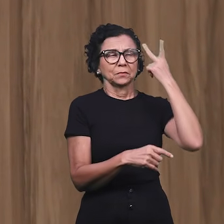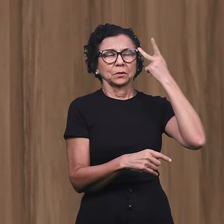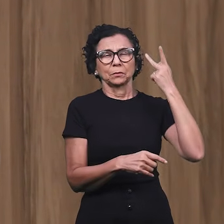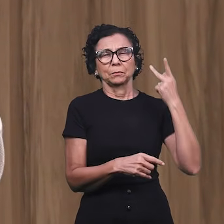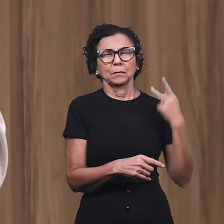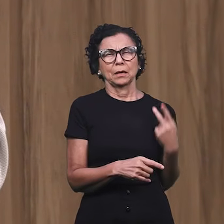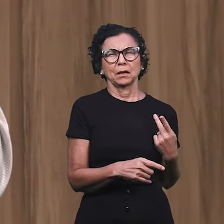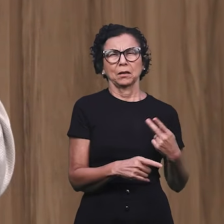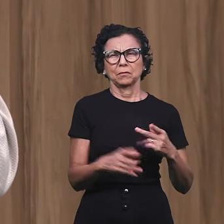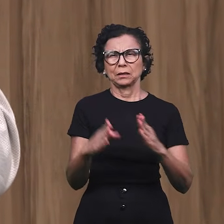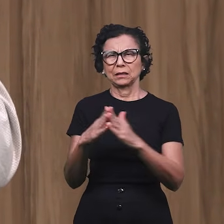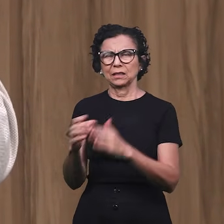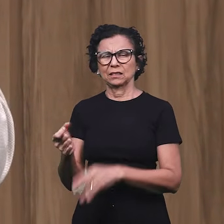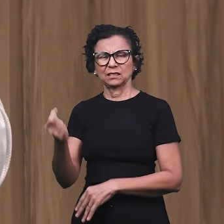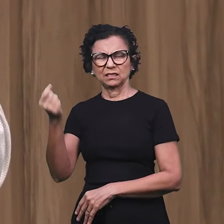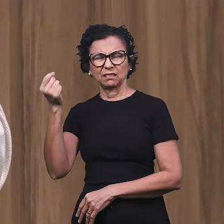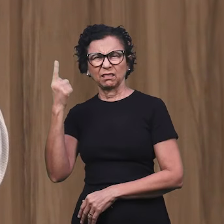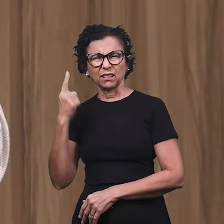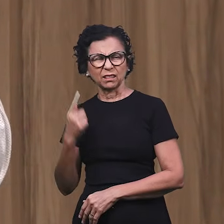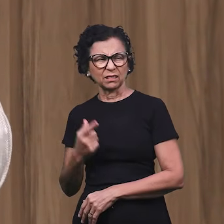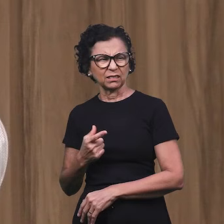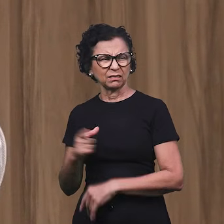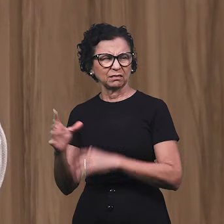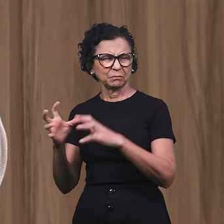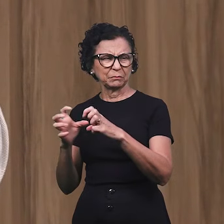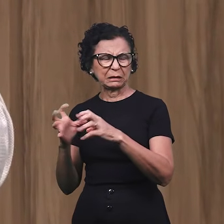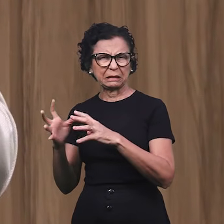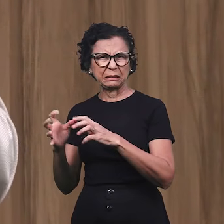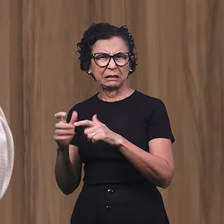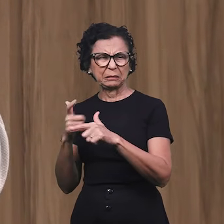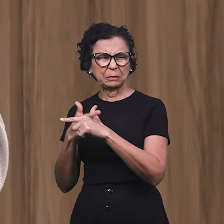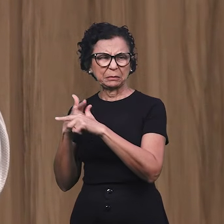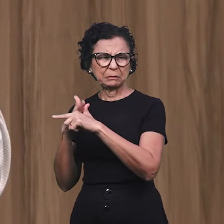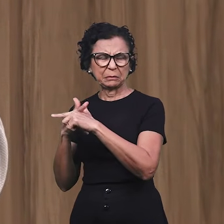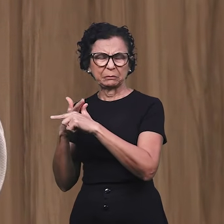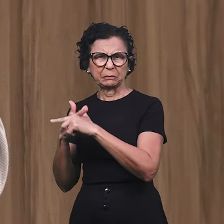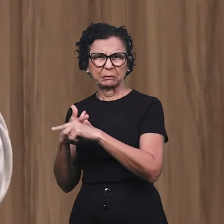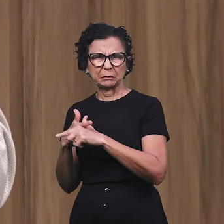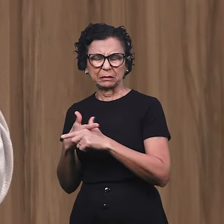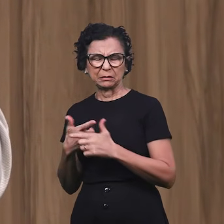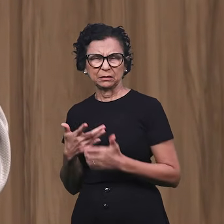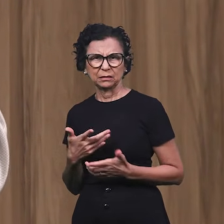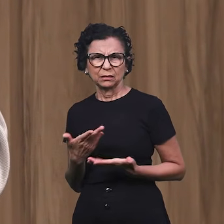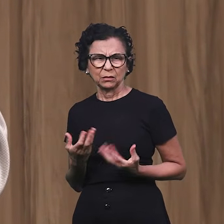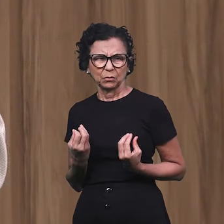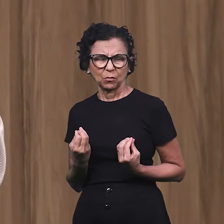coisa e em casa é uma coisa histérica, agressiva, é briga. Então,